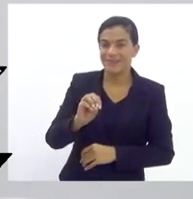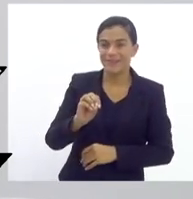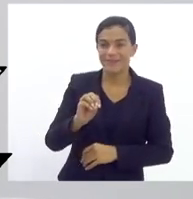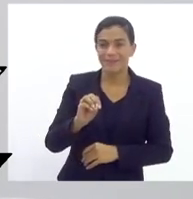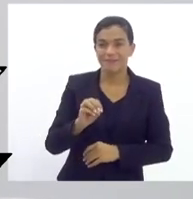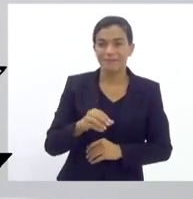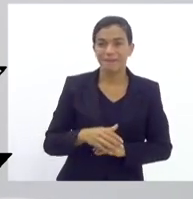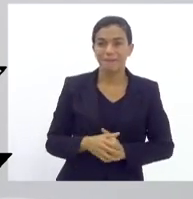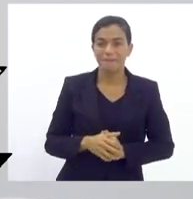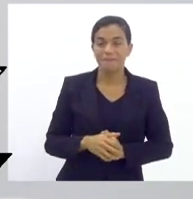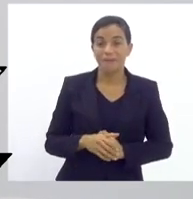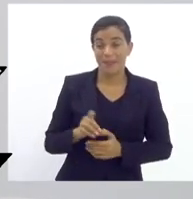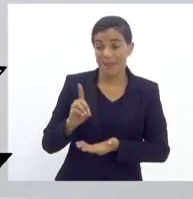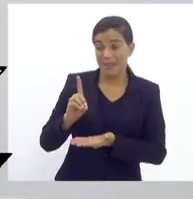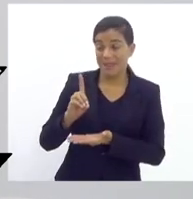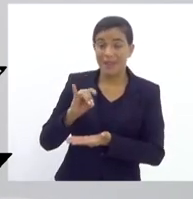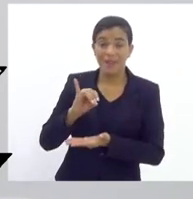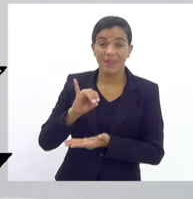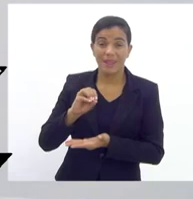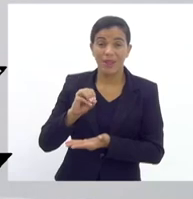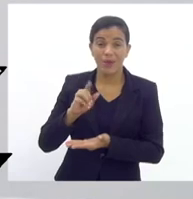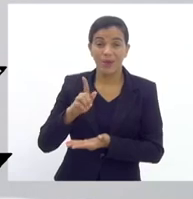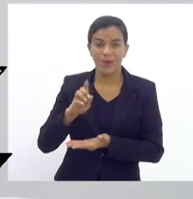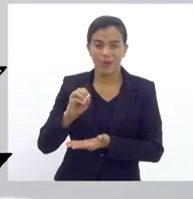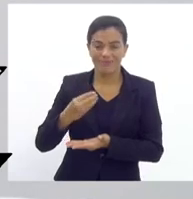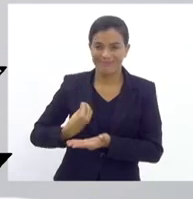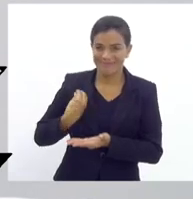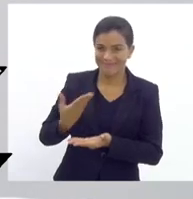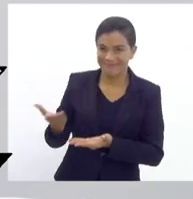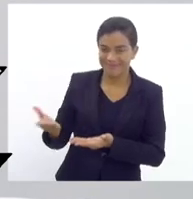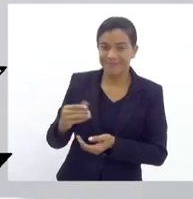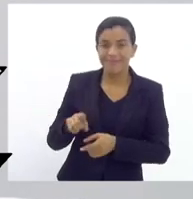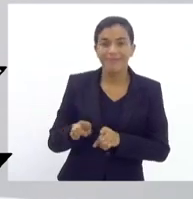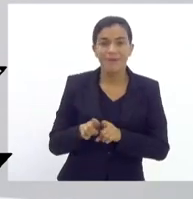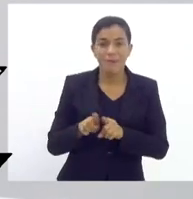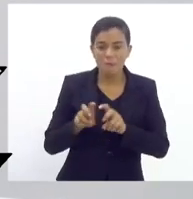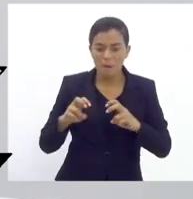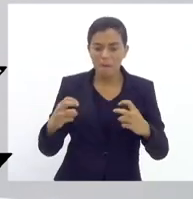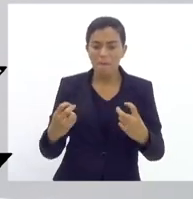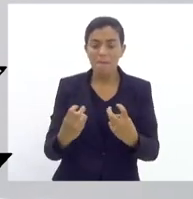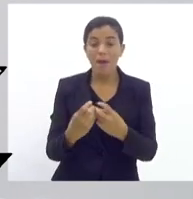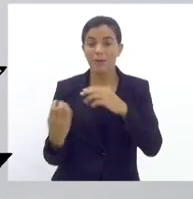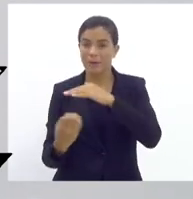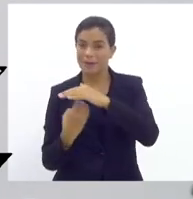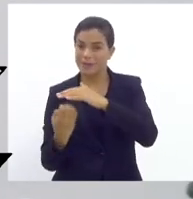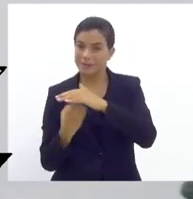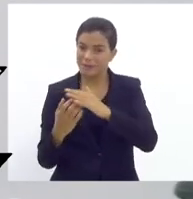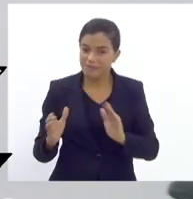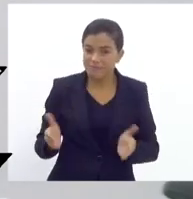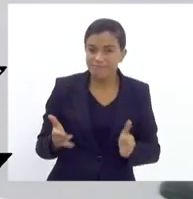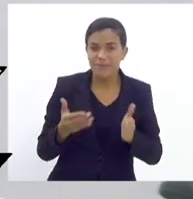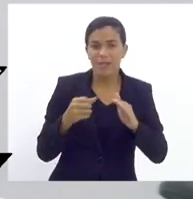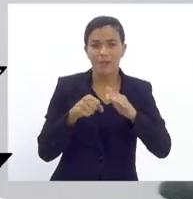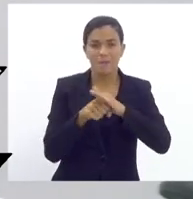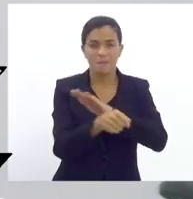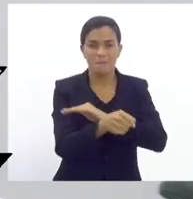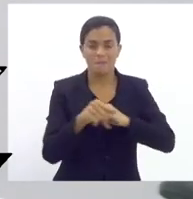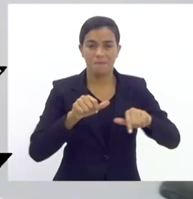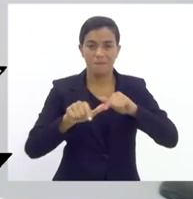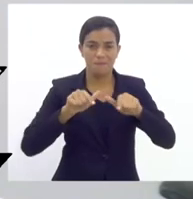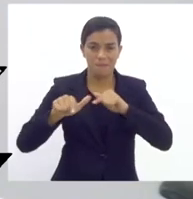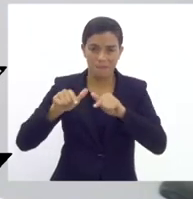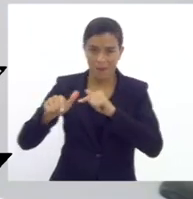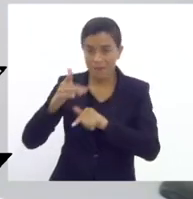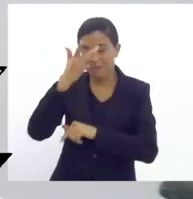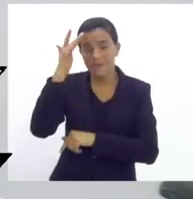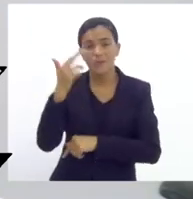tá aqui Diogo Aliás está aqui conosco fazer essas oitiva com as empresas que promovem a empregabilidade de